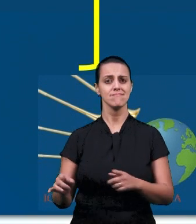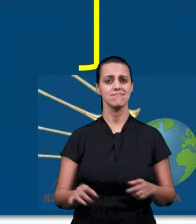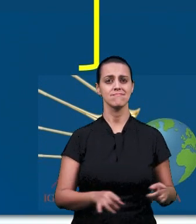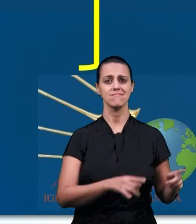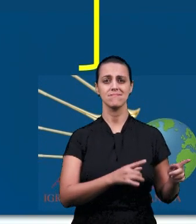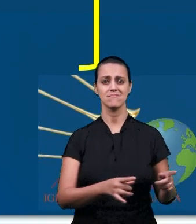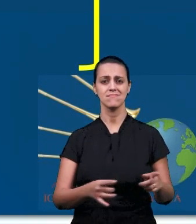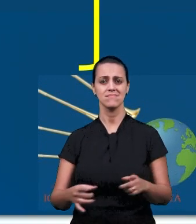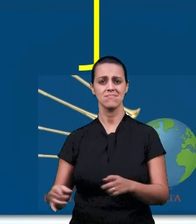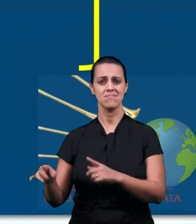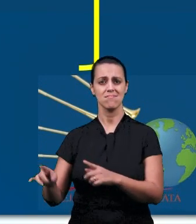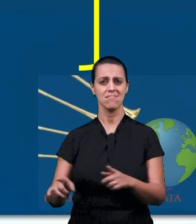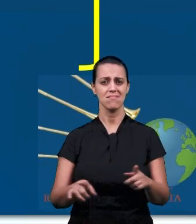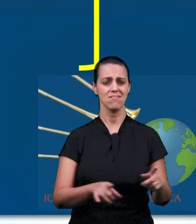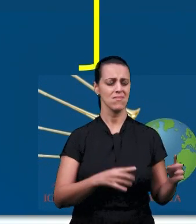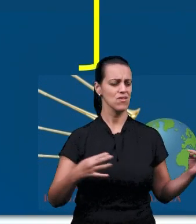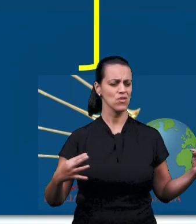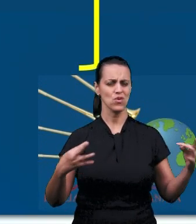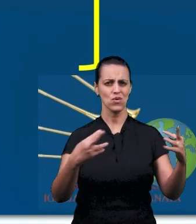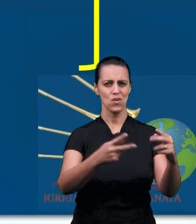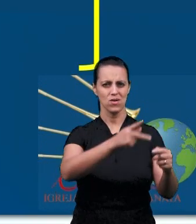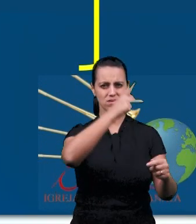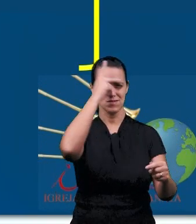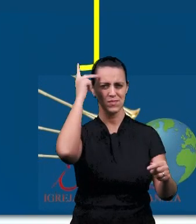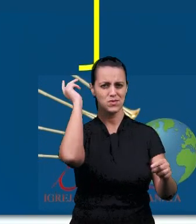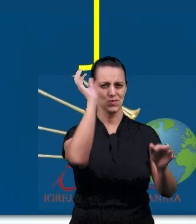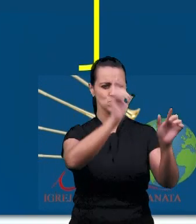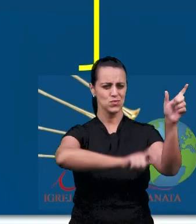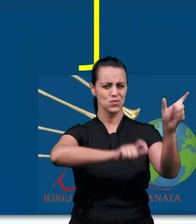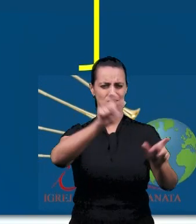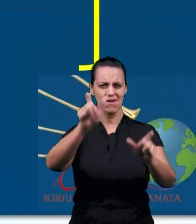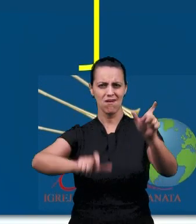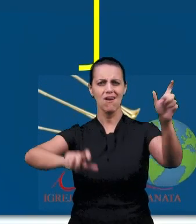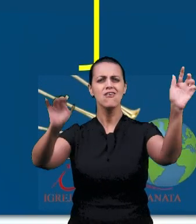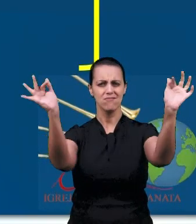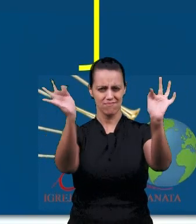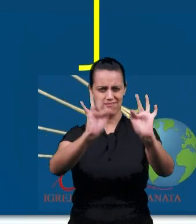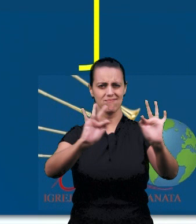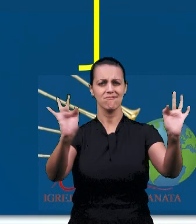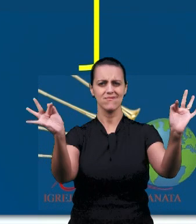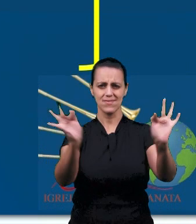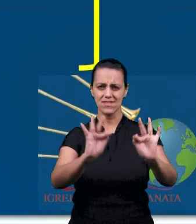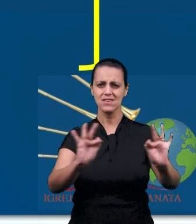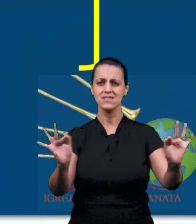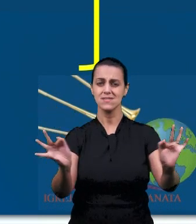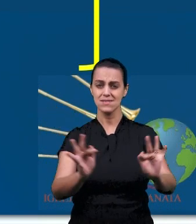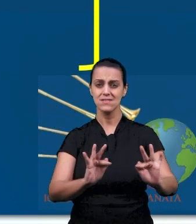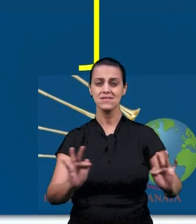Bem-aventurado.